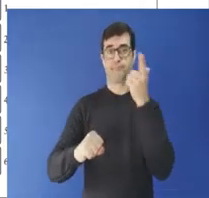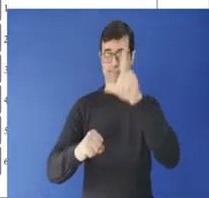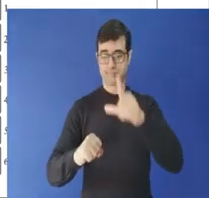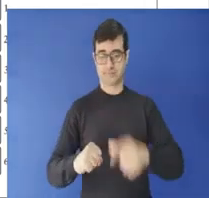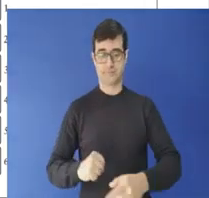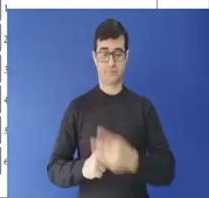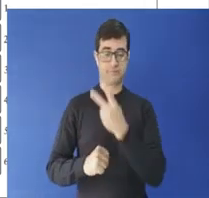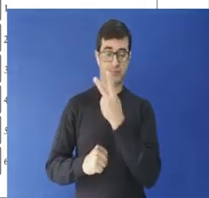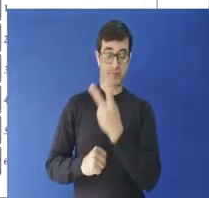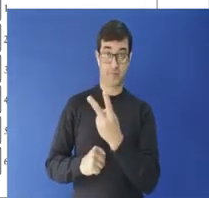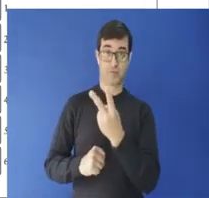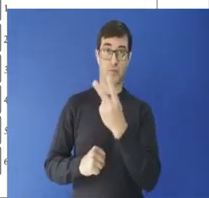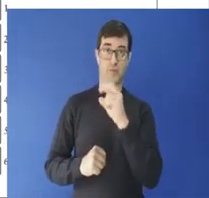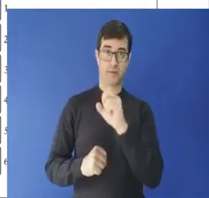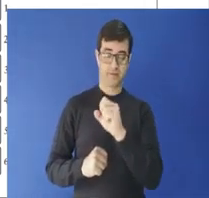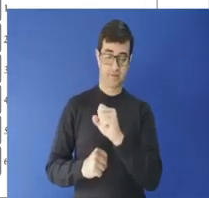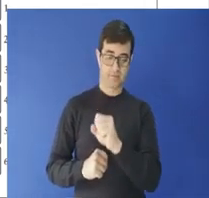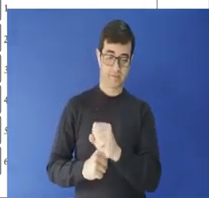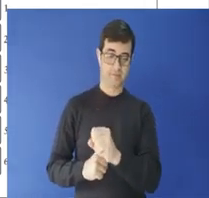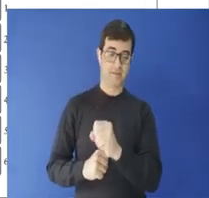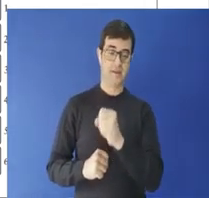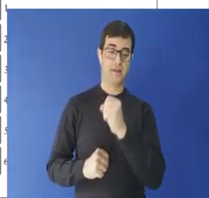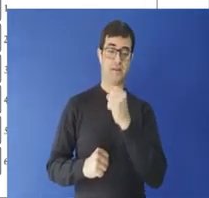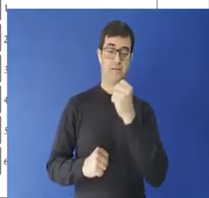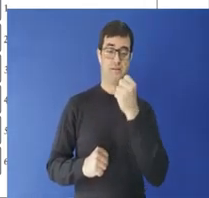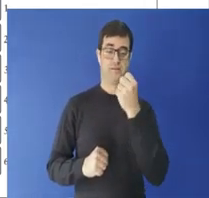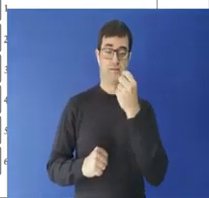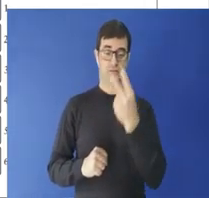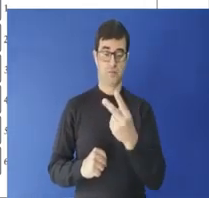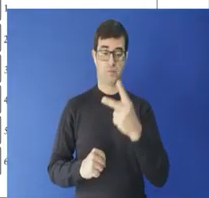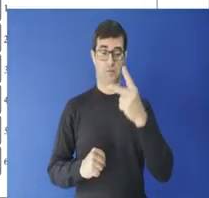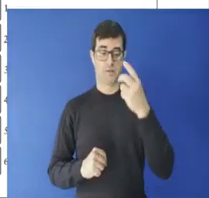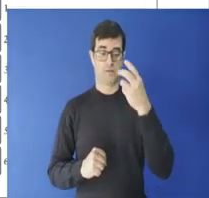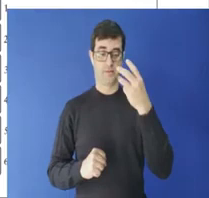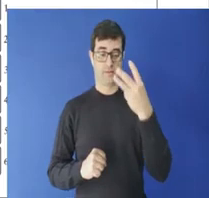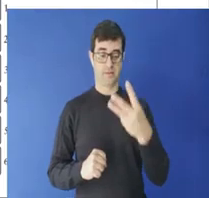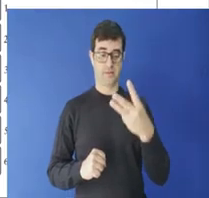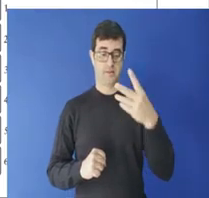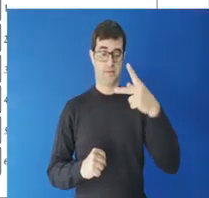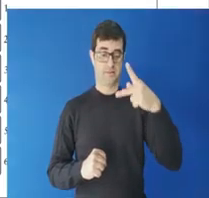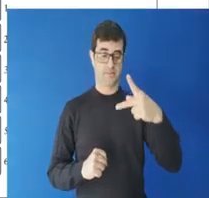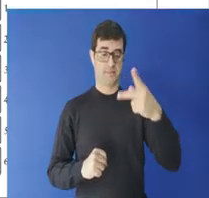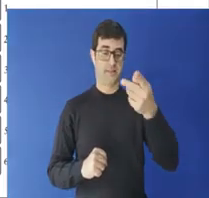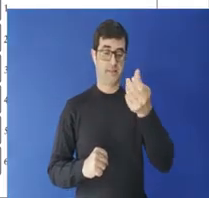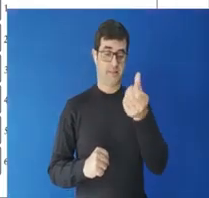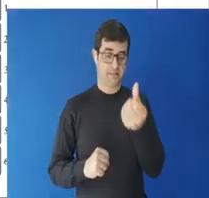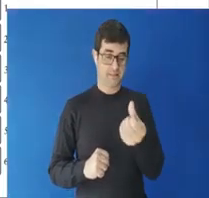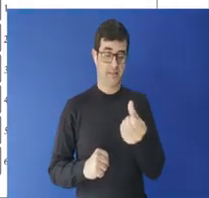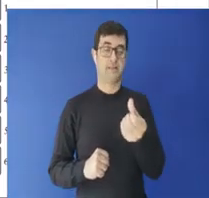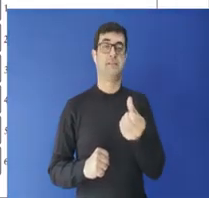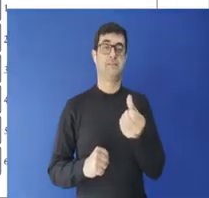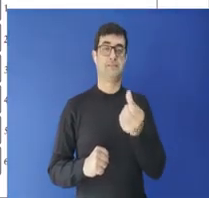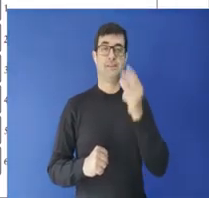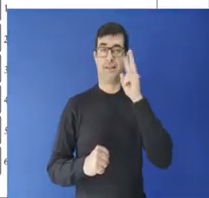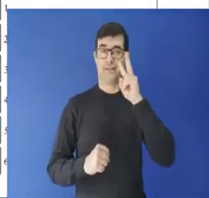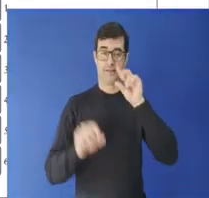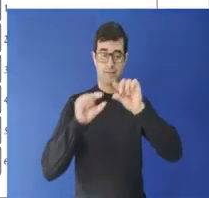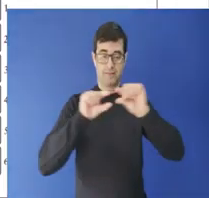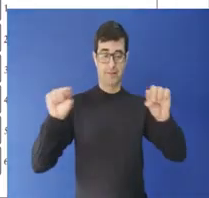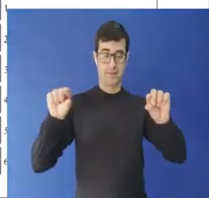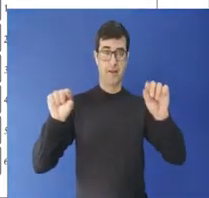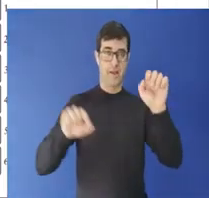2s2, 2p6 do neônio, então tem essas configurações aqui das duas primeiras camadas, igual a do